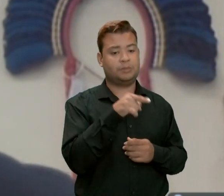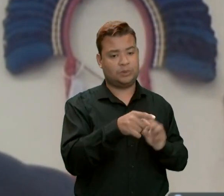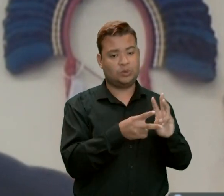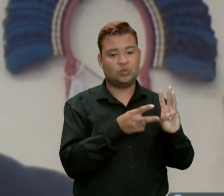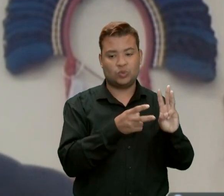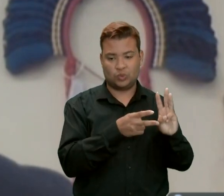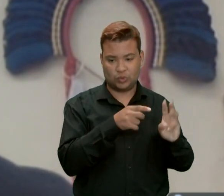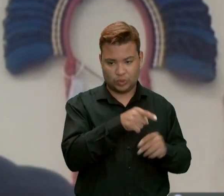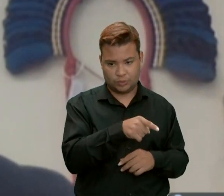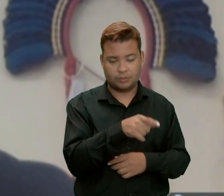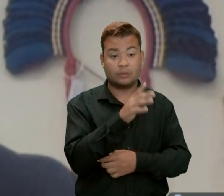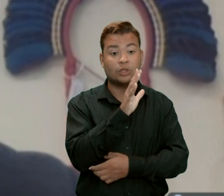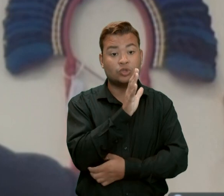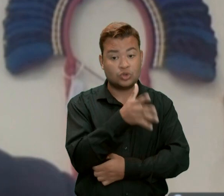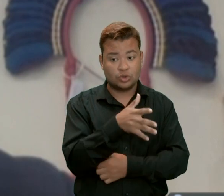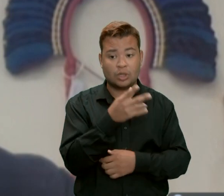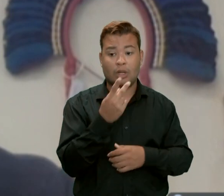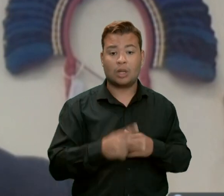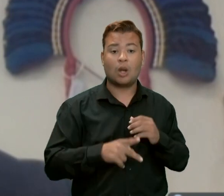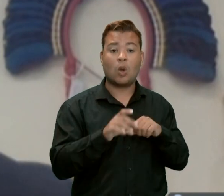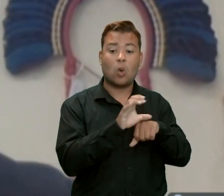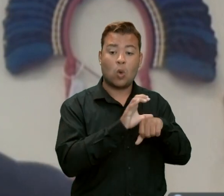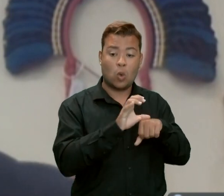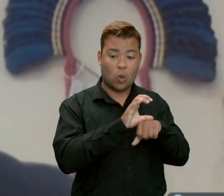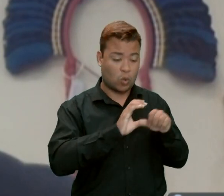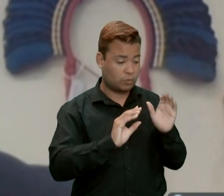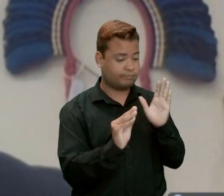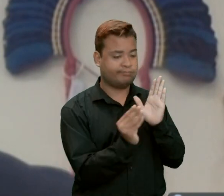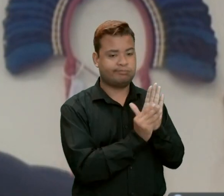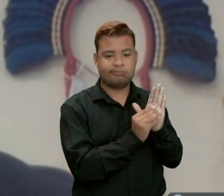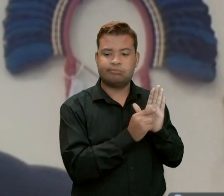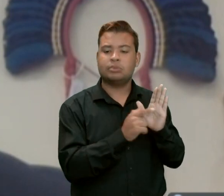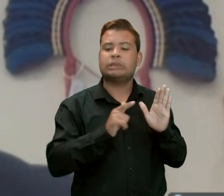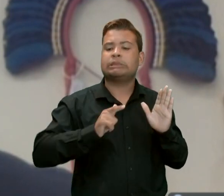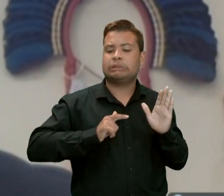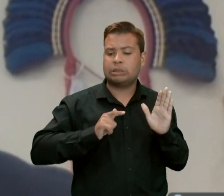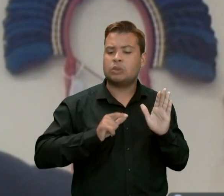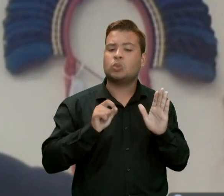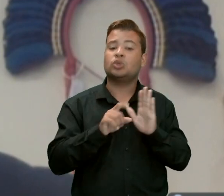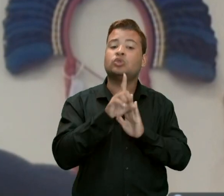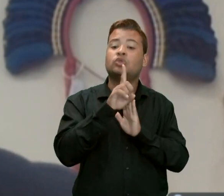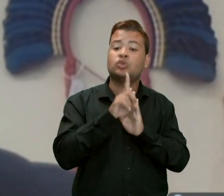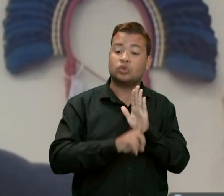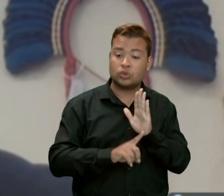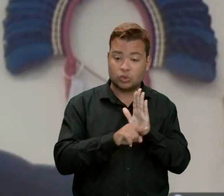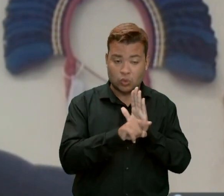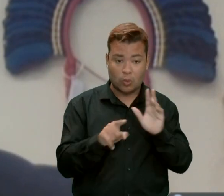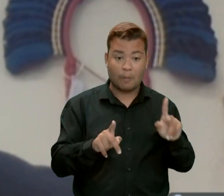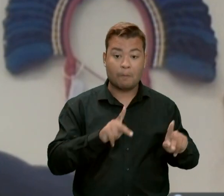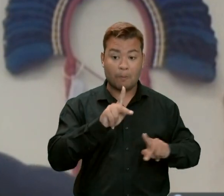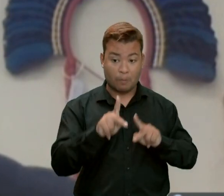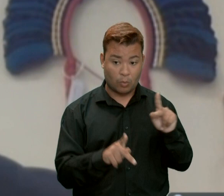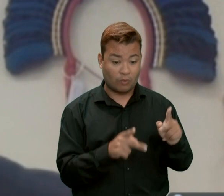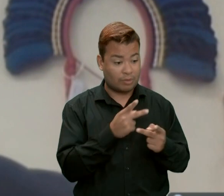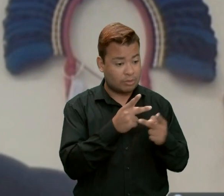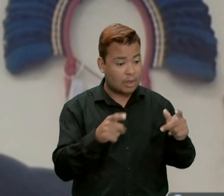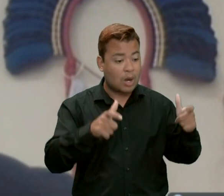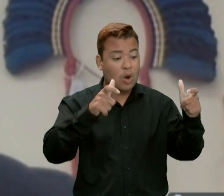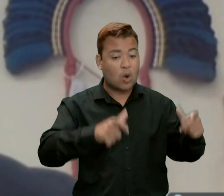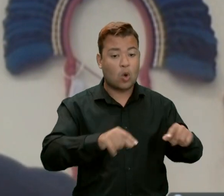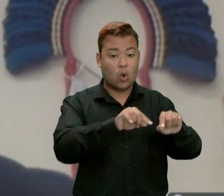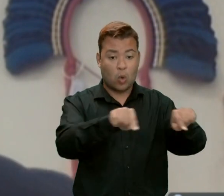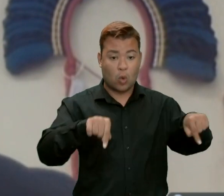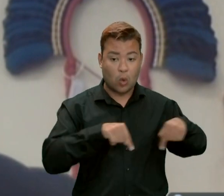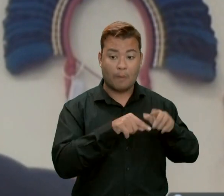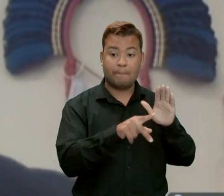indígena está prevista na Constituição, está lá expresso o direito dos povos ao seu território, ao seu